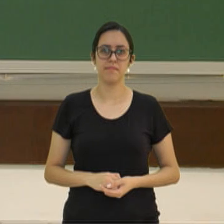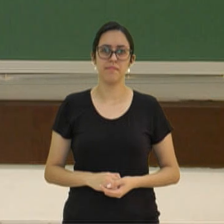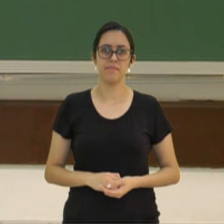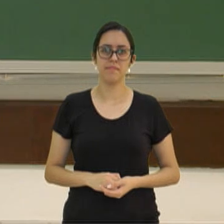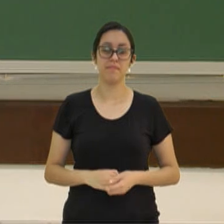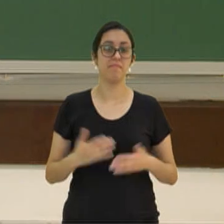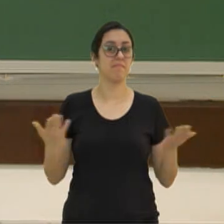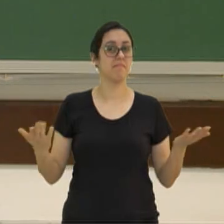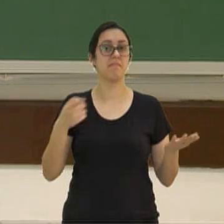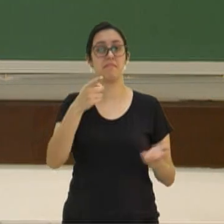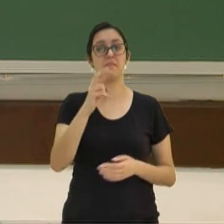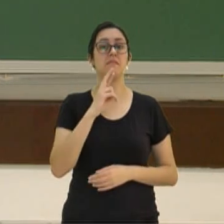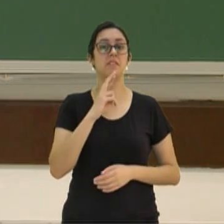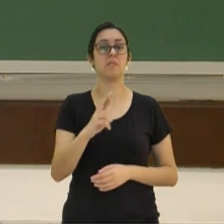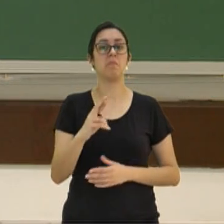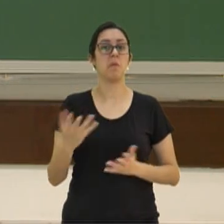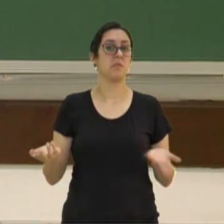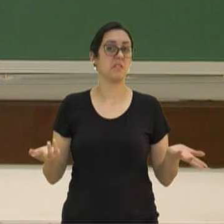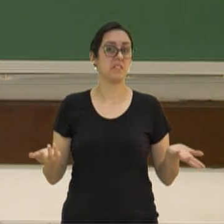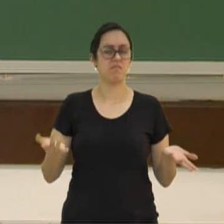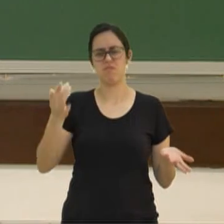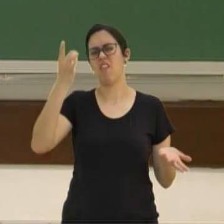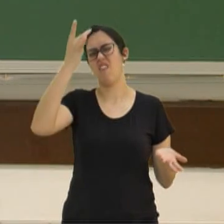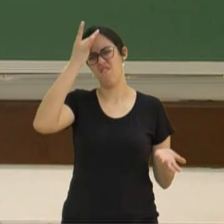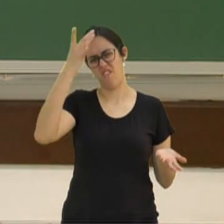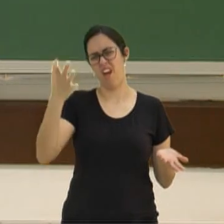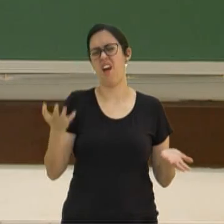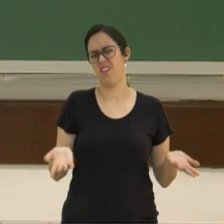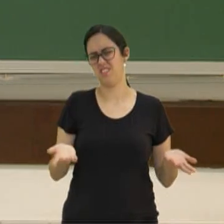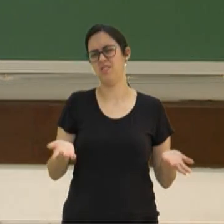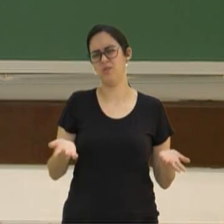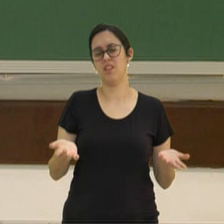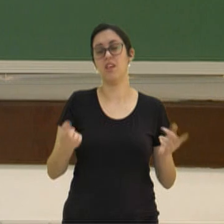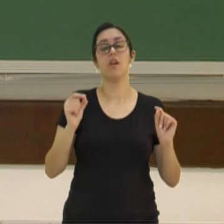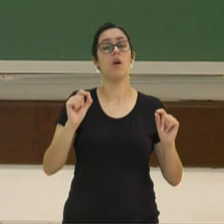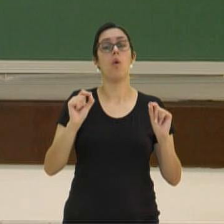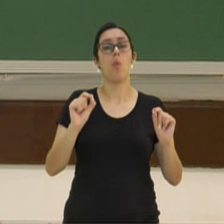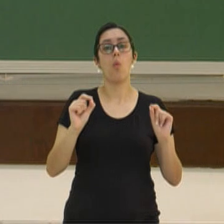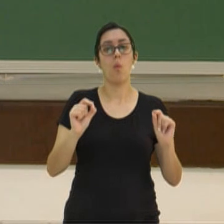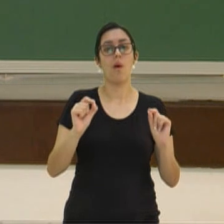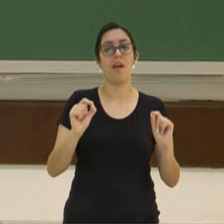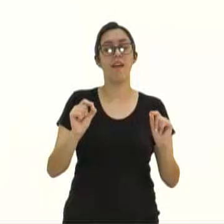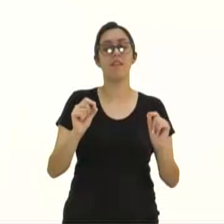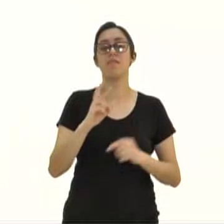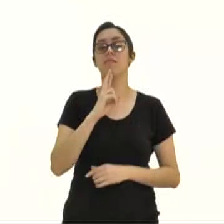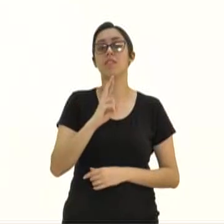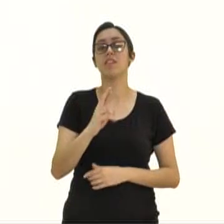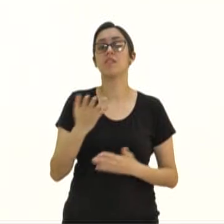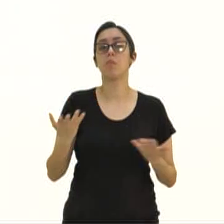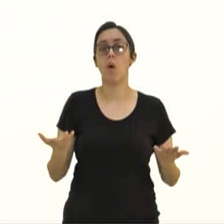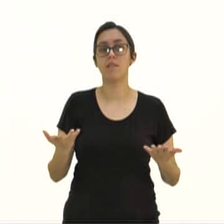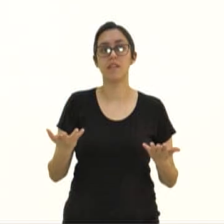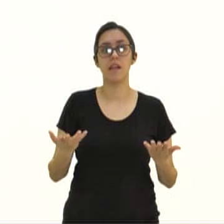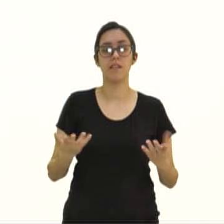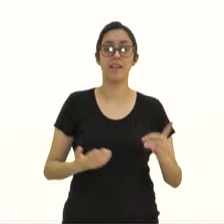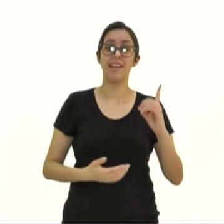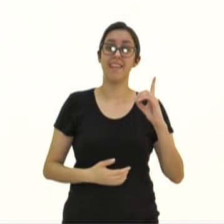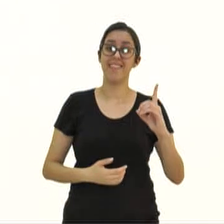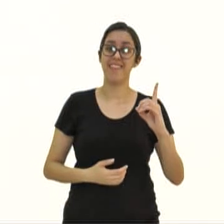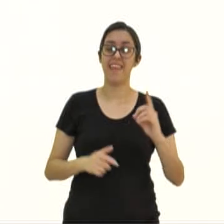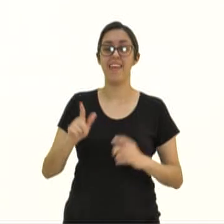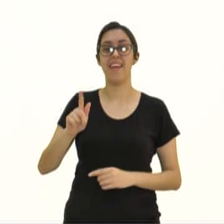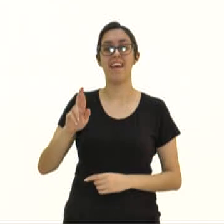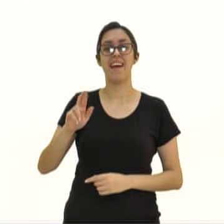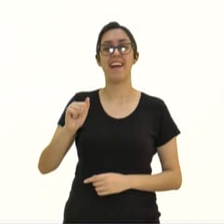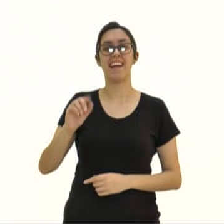Vamos ver qual foi a tua resposta? Essa tá bem fácil, né? A gente vê aqui que o que houve foi o quê? Uma gradação. O que é uma